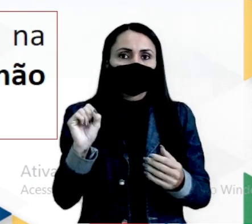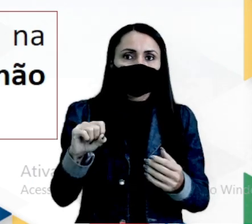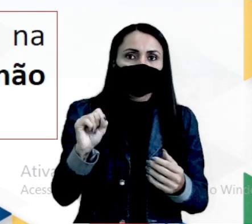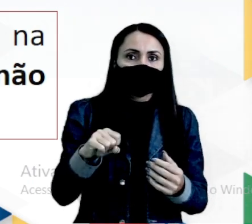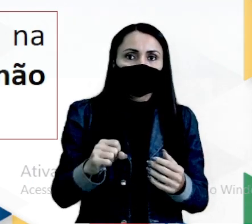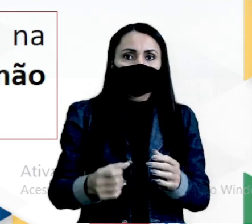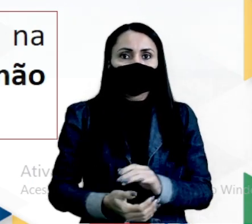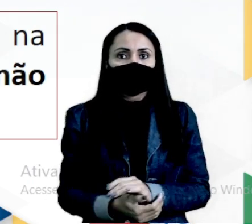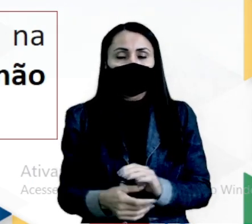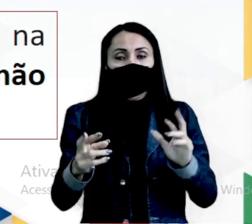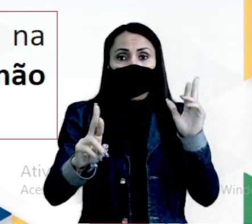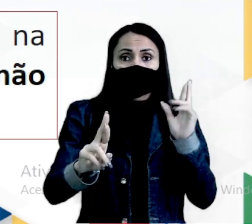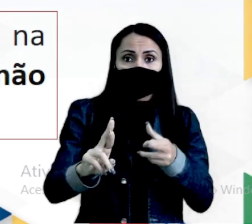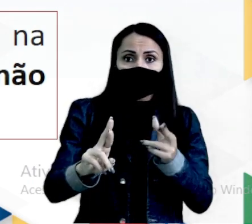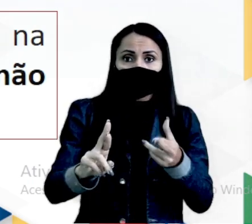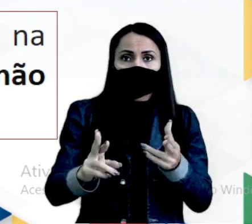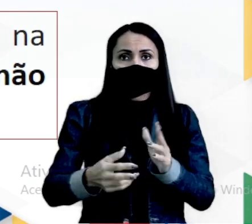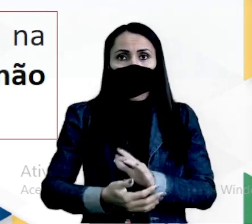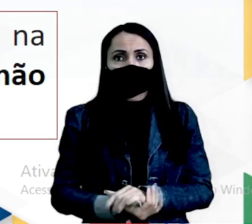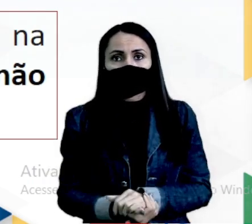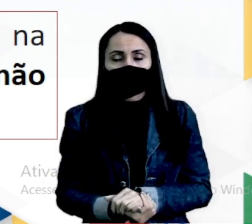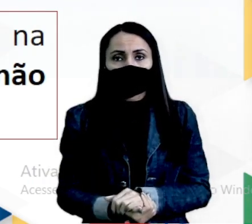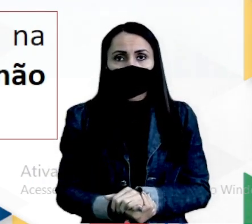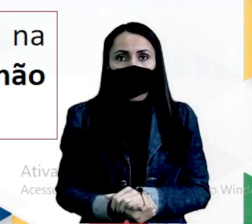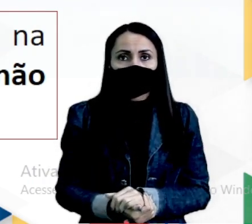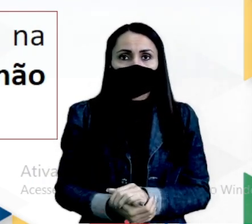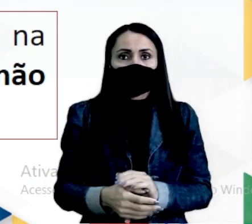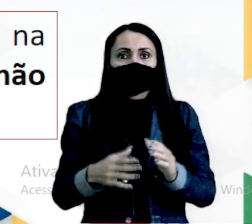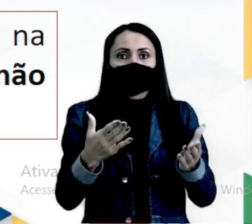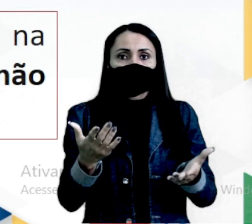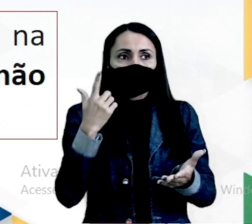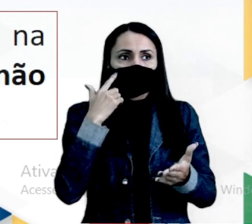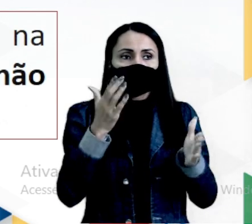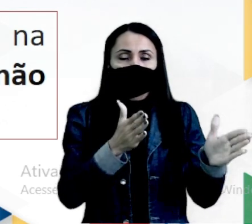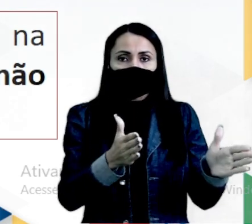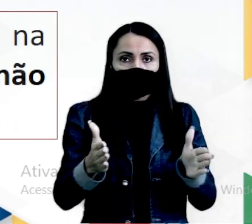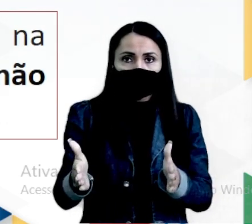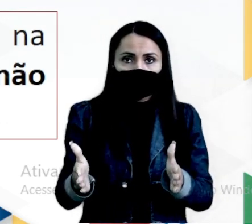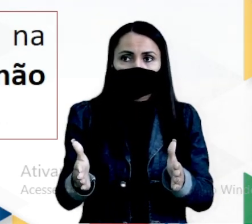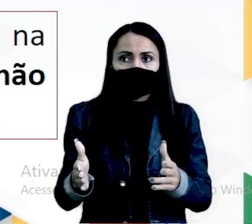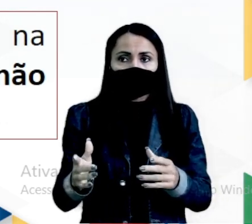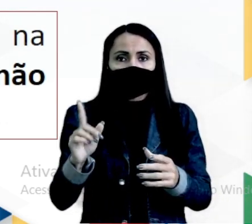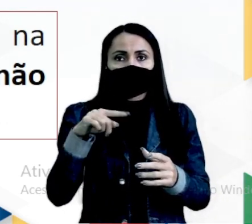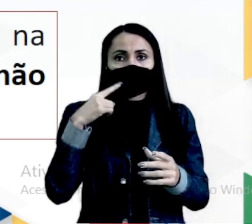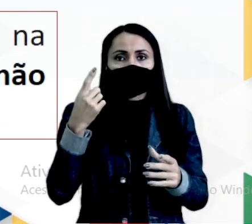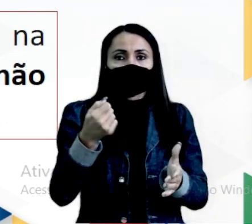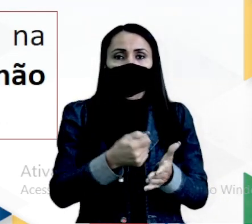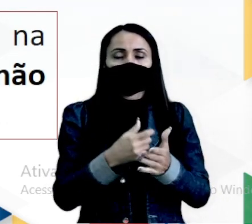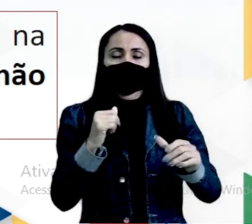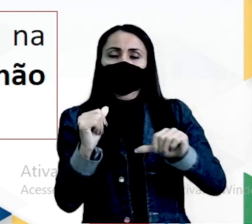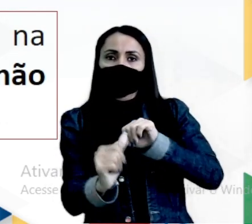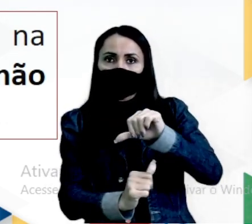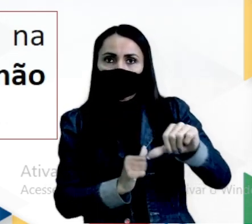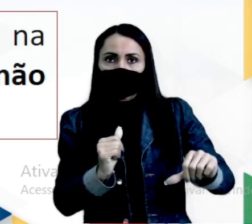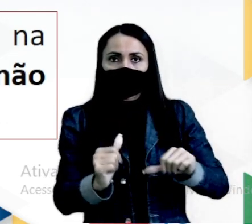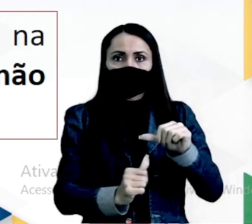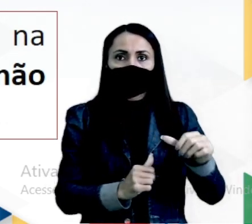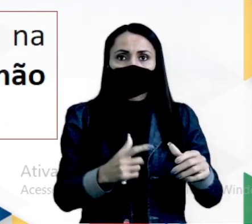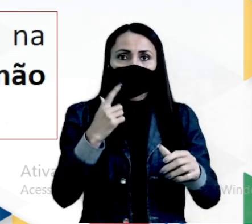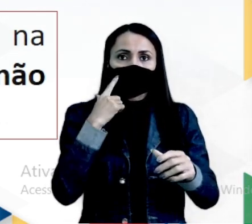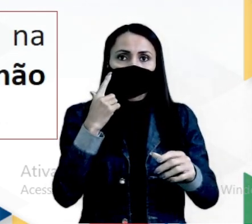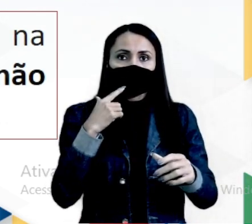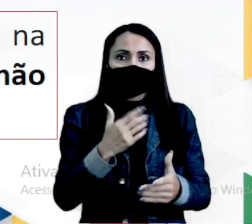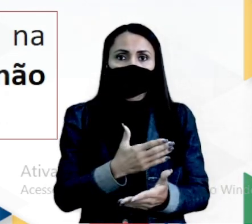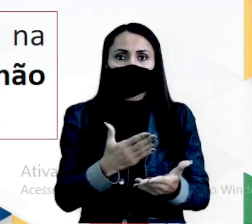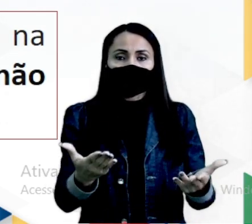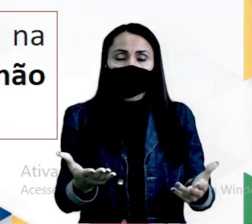a representação. Isso é um ato geométrico que a gente está tentando transformar essa ação geométrica